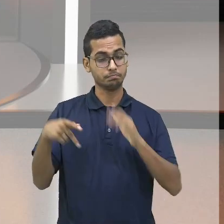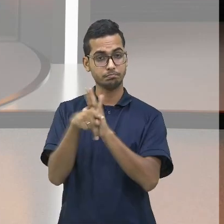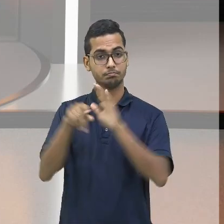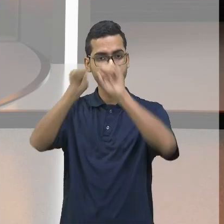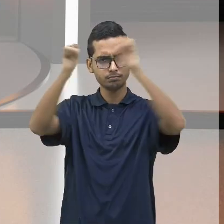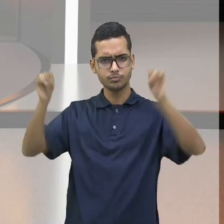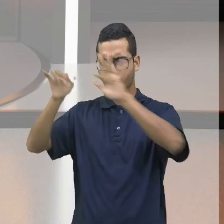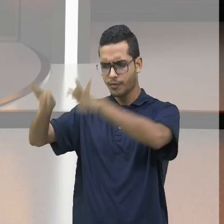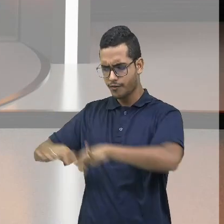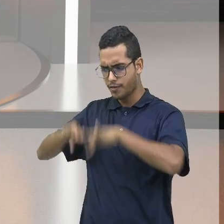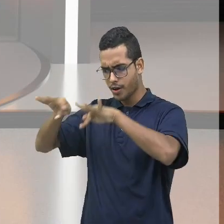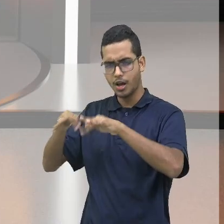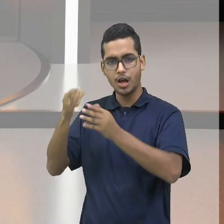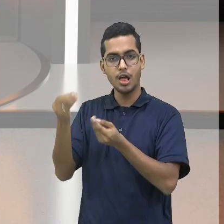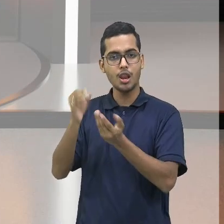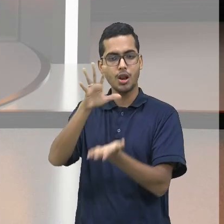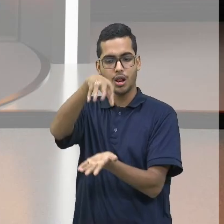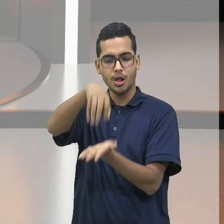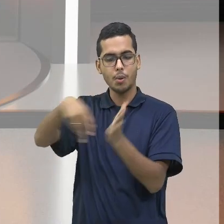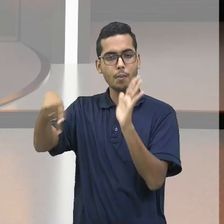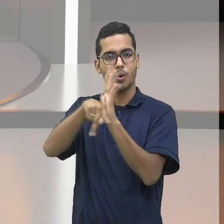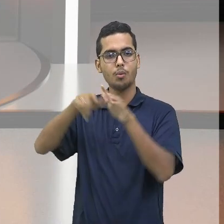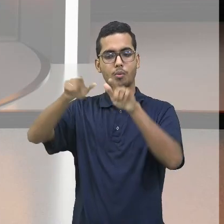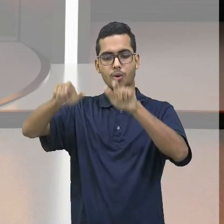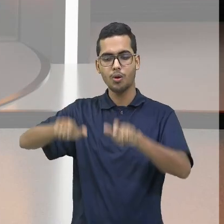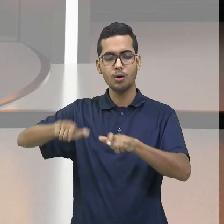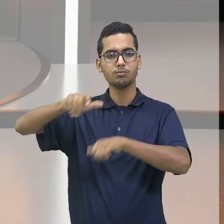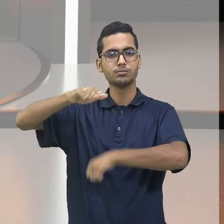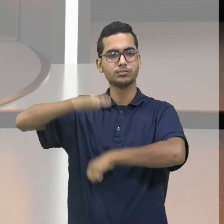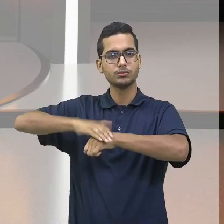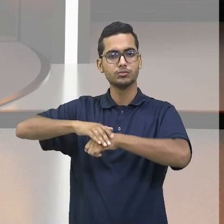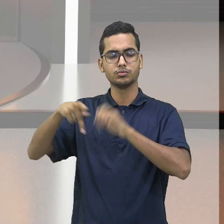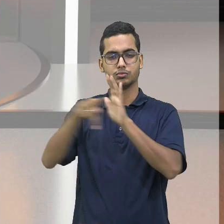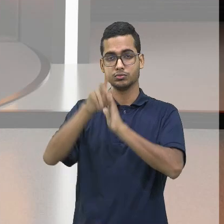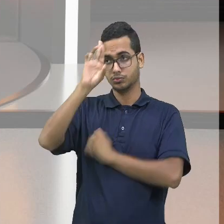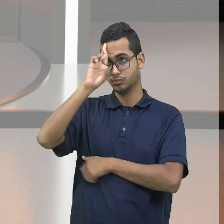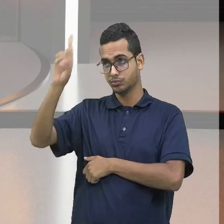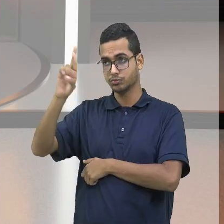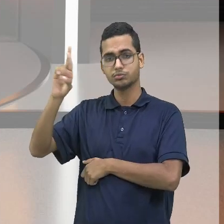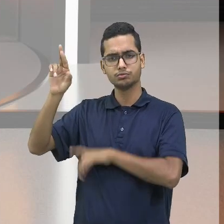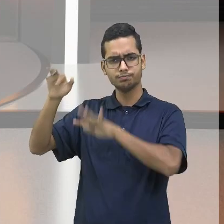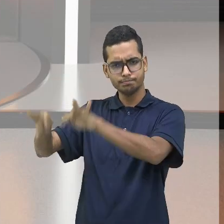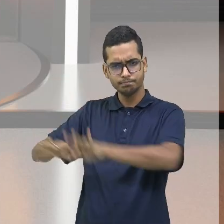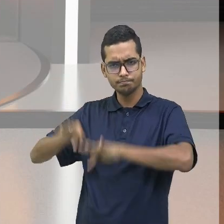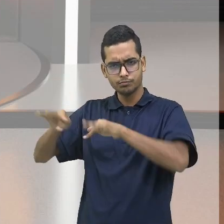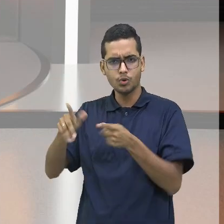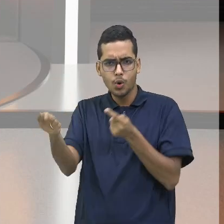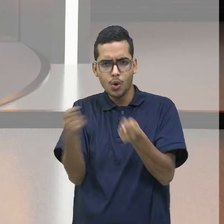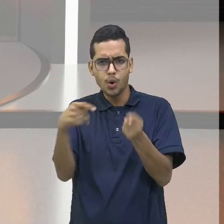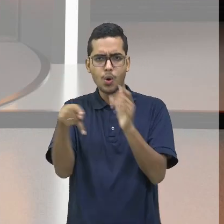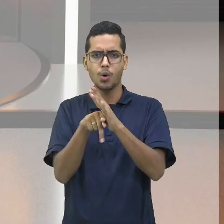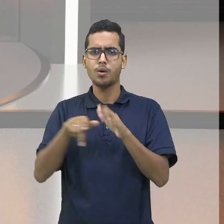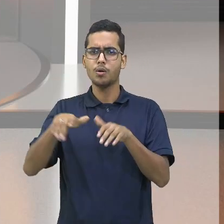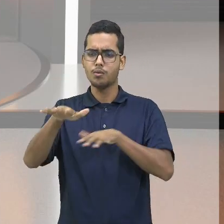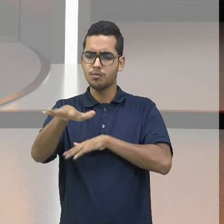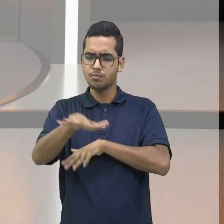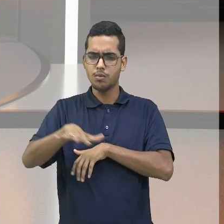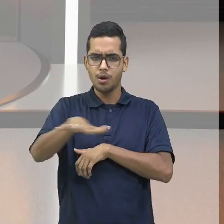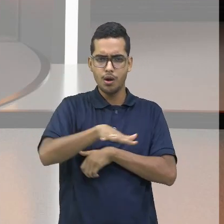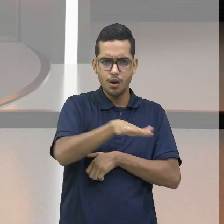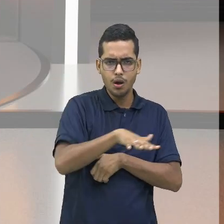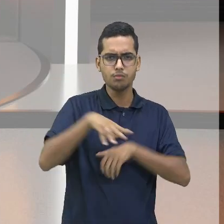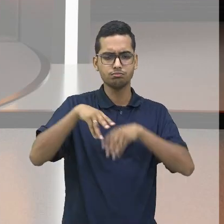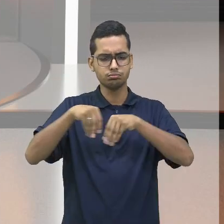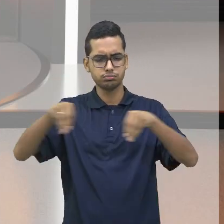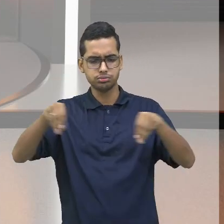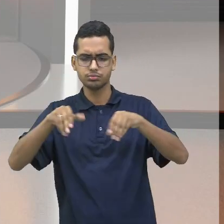exercida localmente por senhores feudais que controlavam terras, né, os chamados